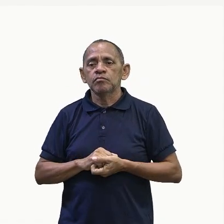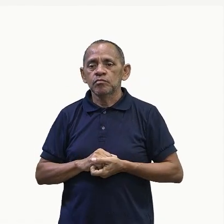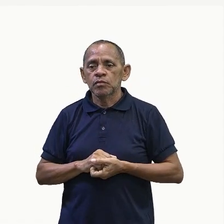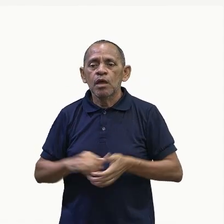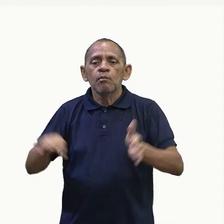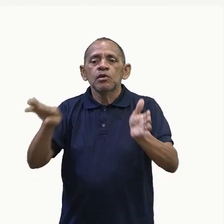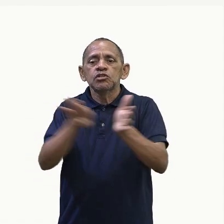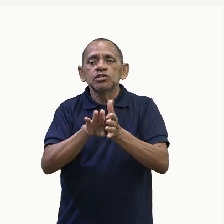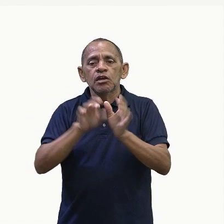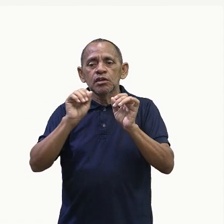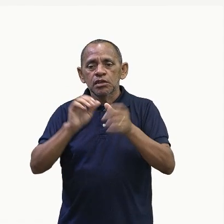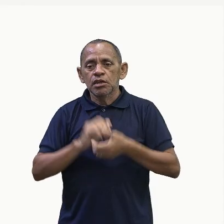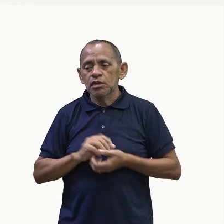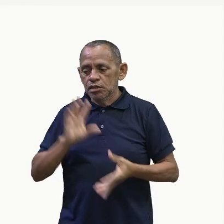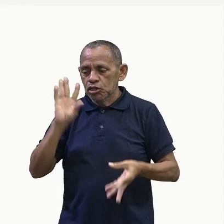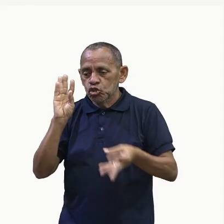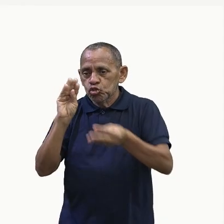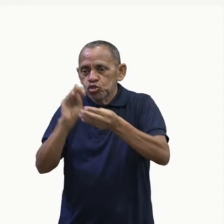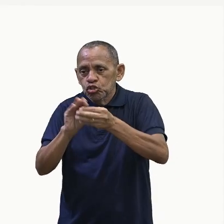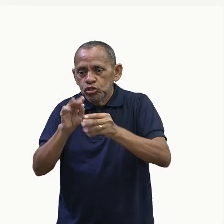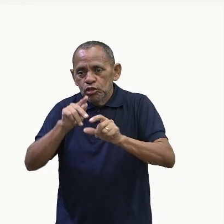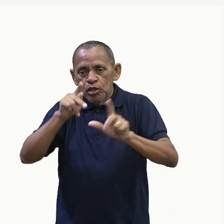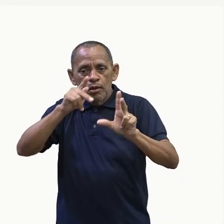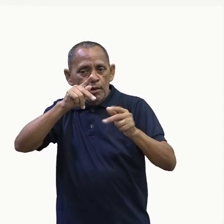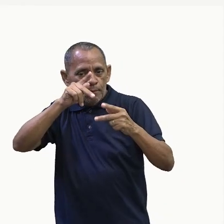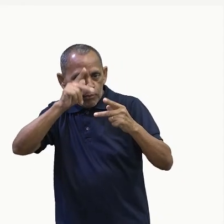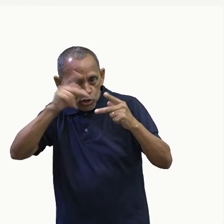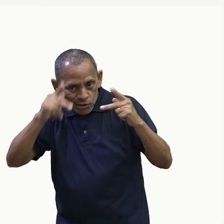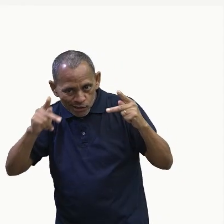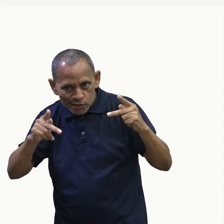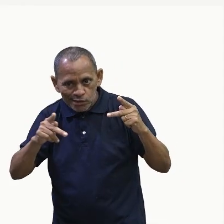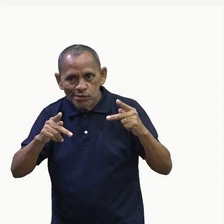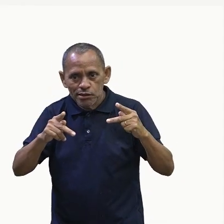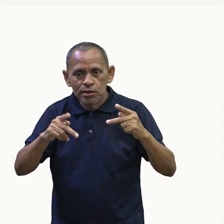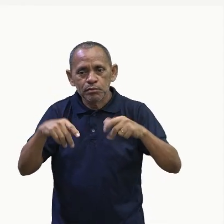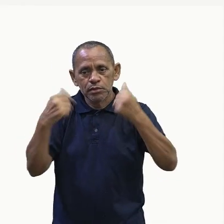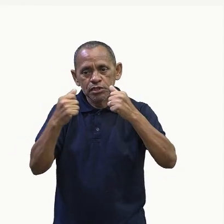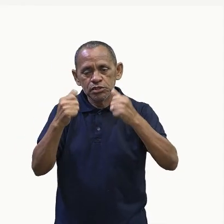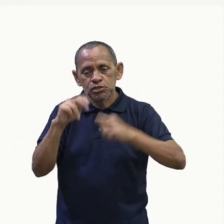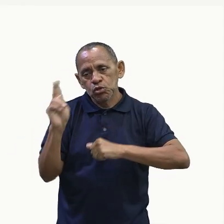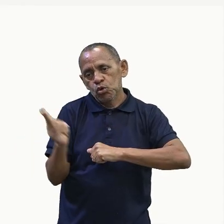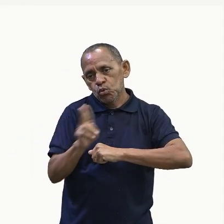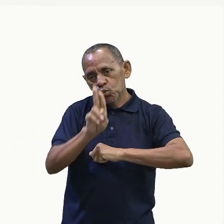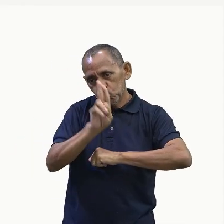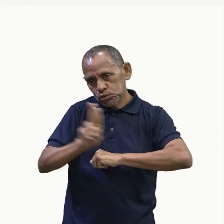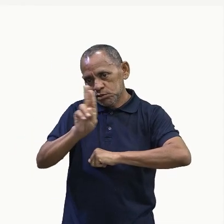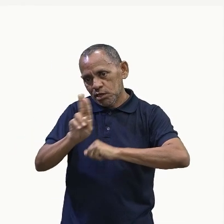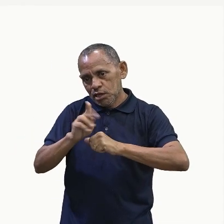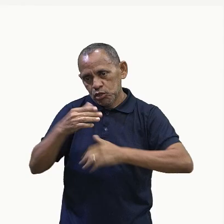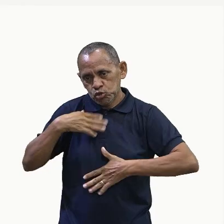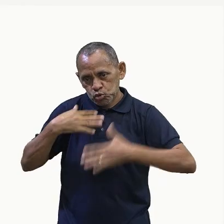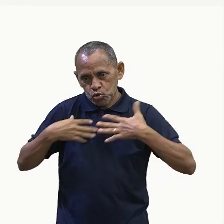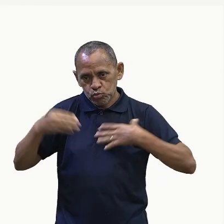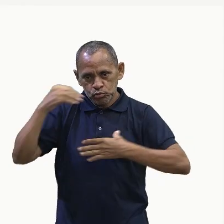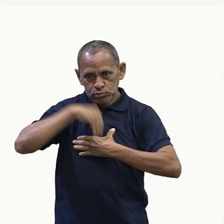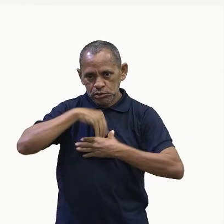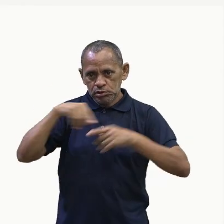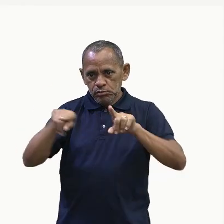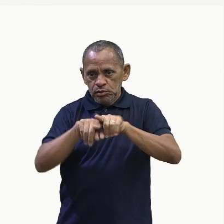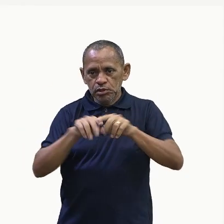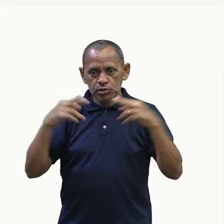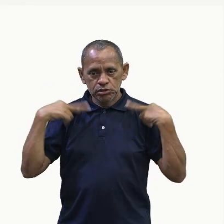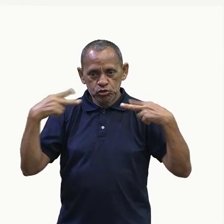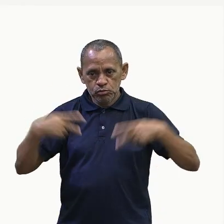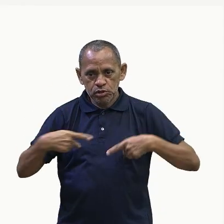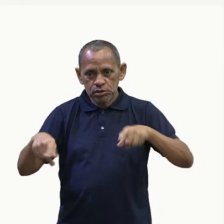à síntese da proteína que é necessária para ser utilizada no corpo humano. E aí nós vamos começar aqui pelo